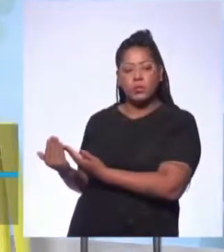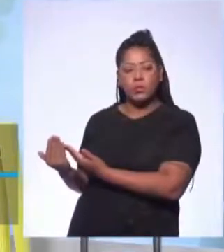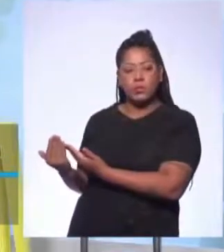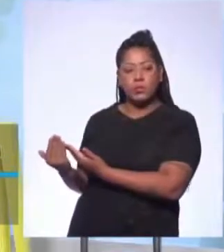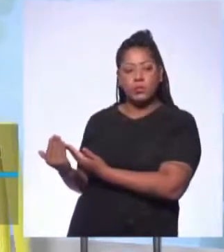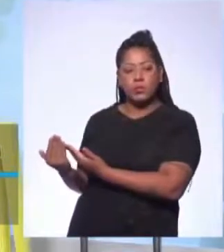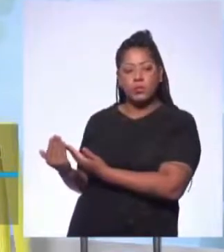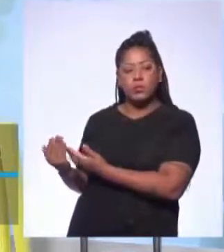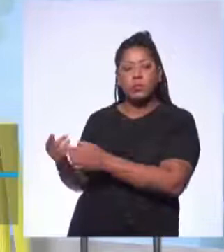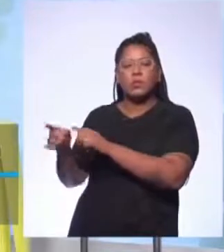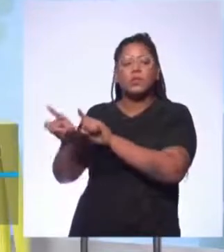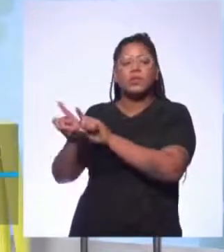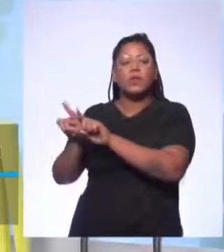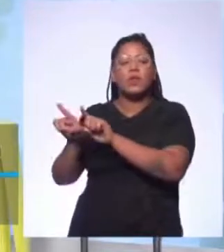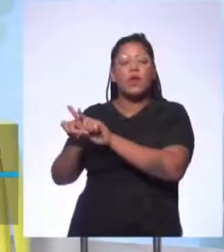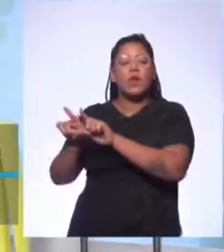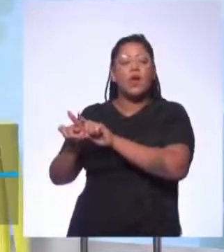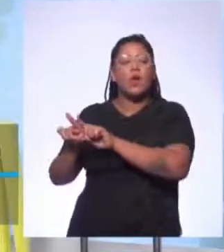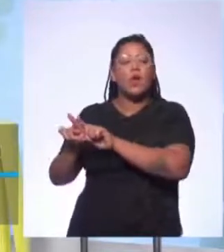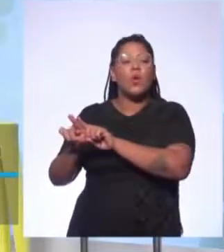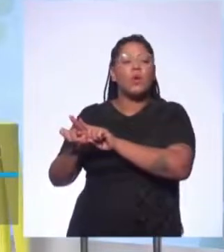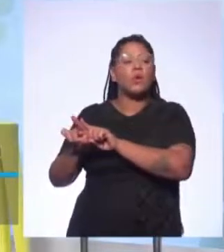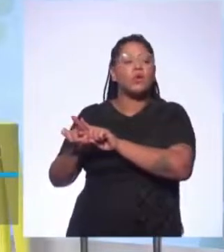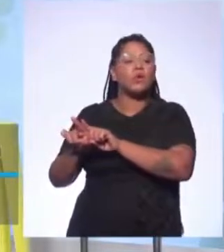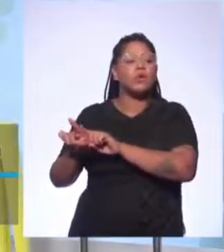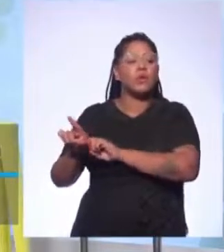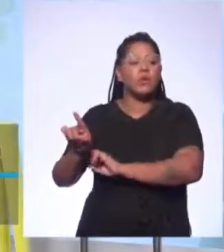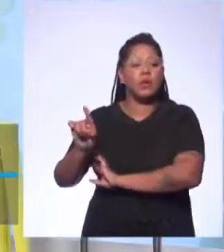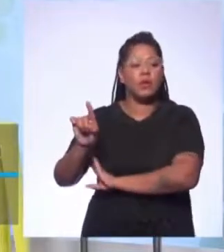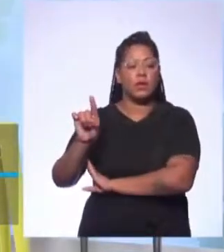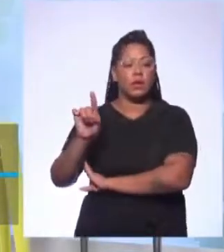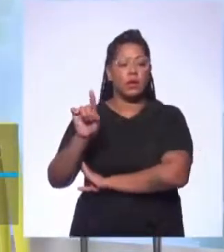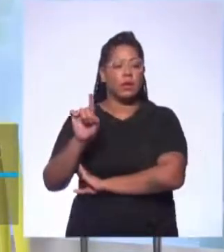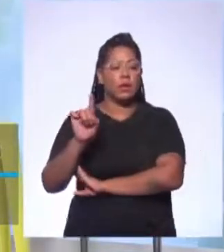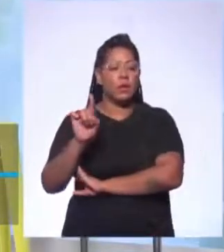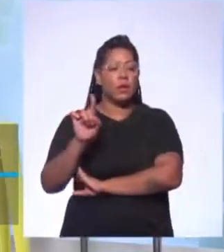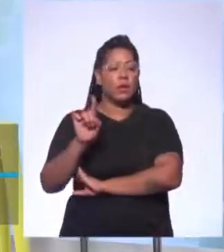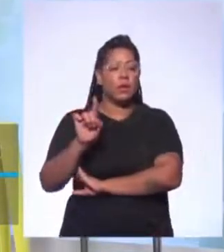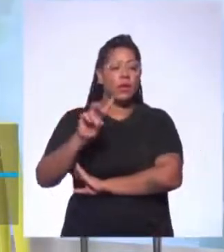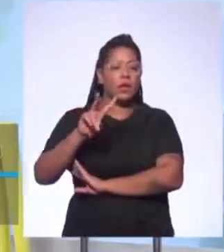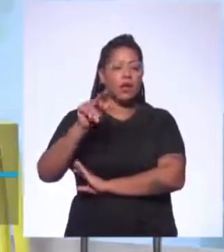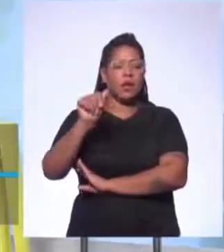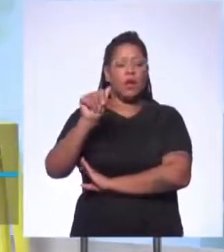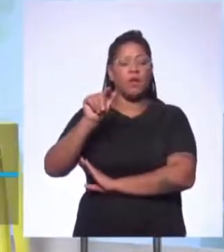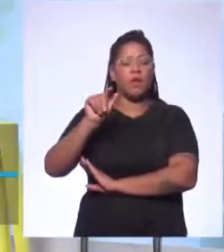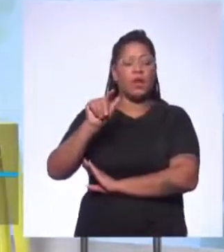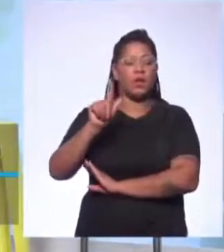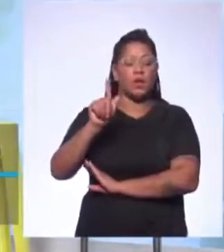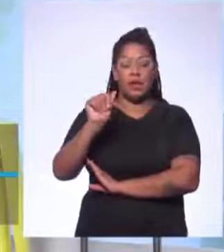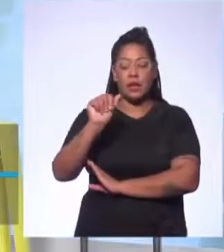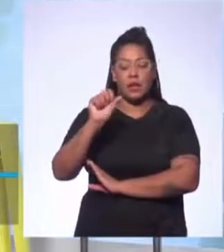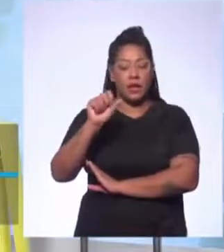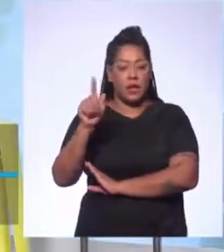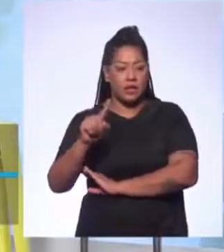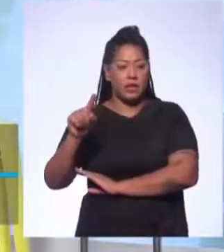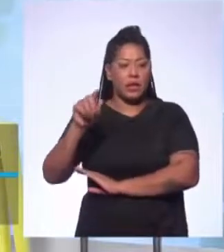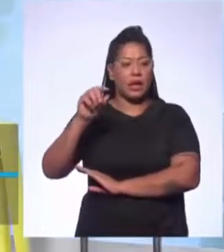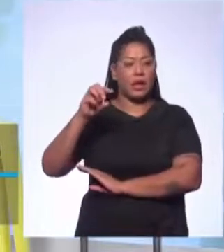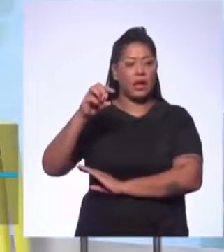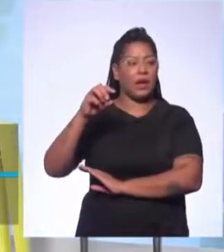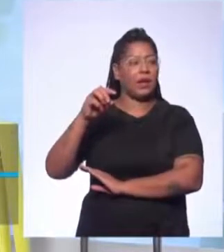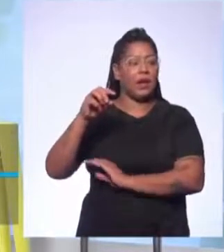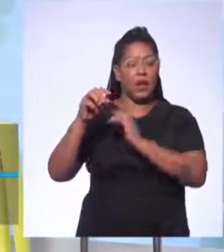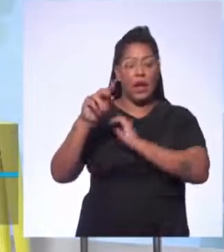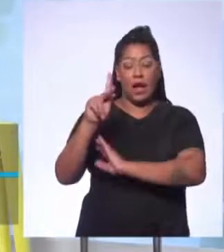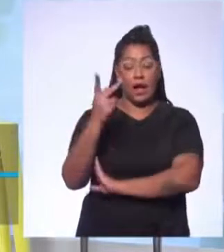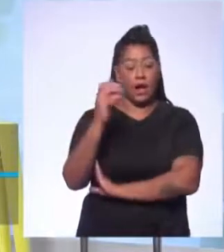o gás carbônico e a eliminação do gás oxigênio. Portanto, aqui uma grande quantidade, as plantas